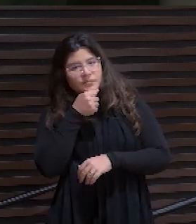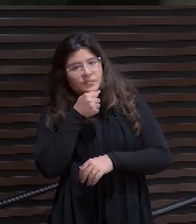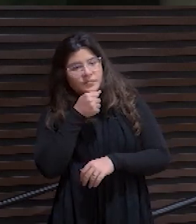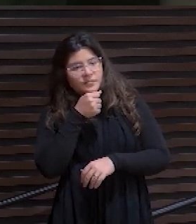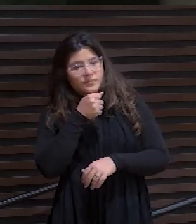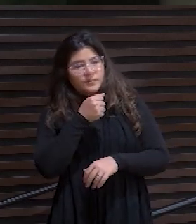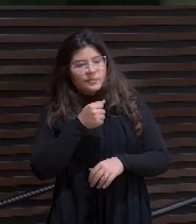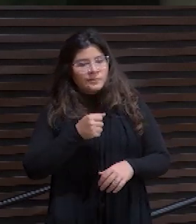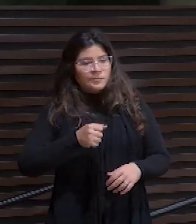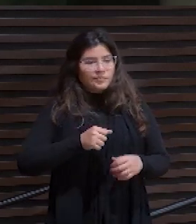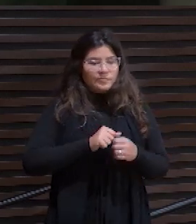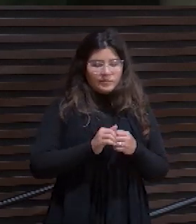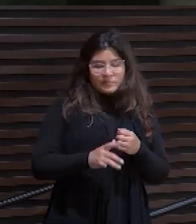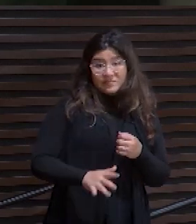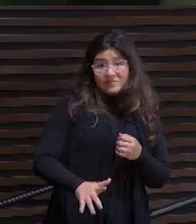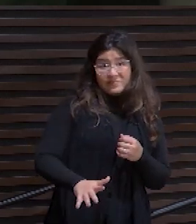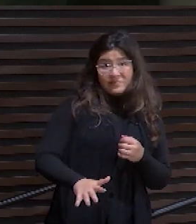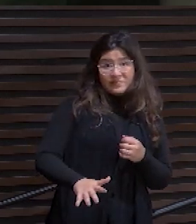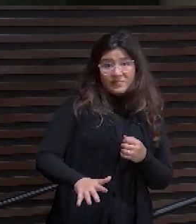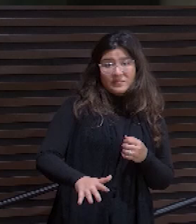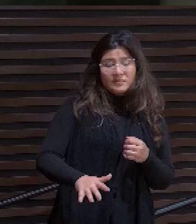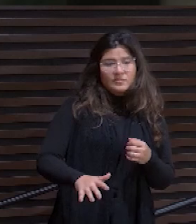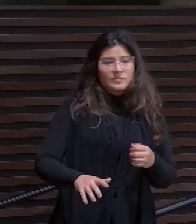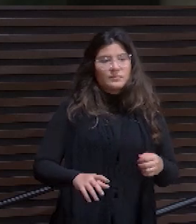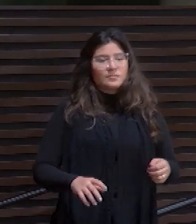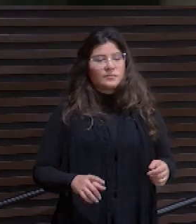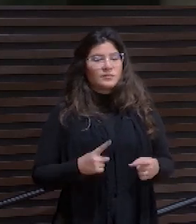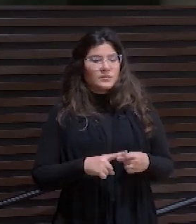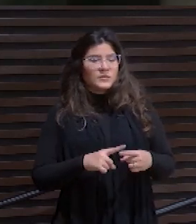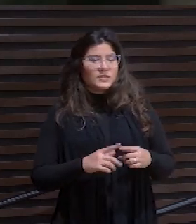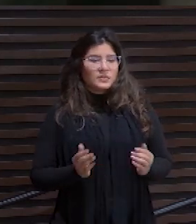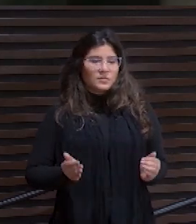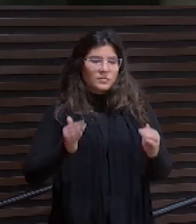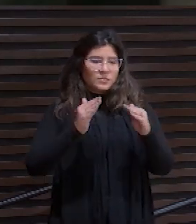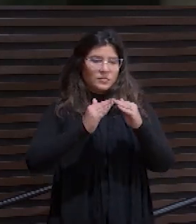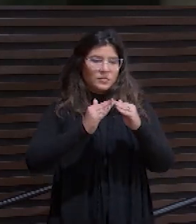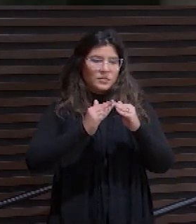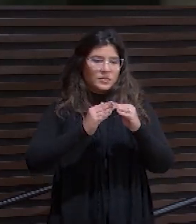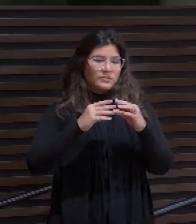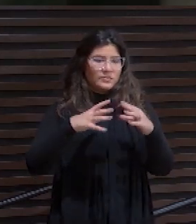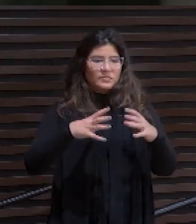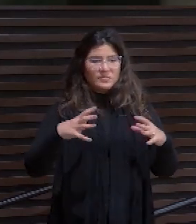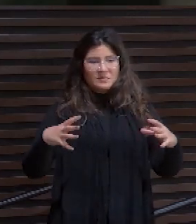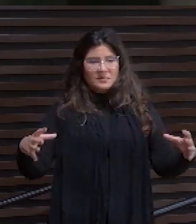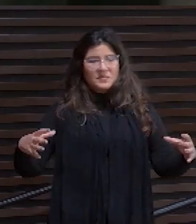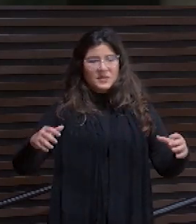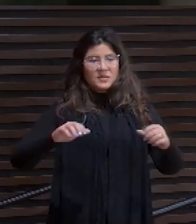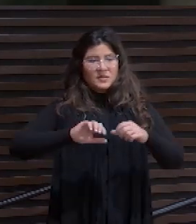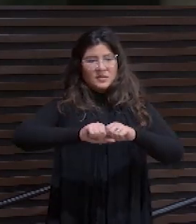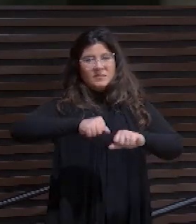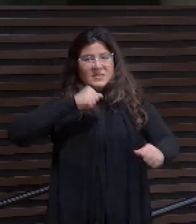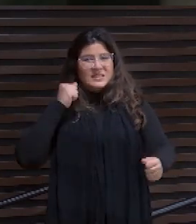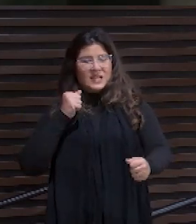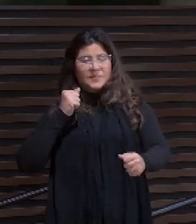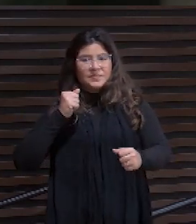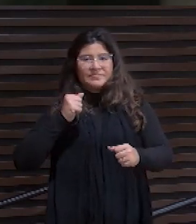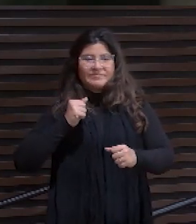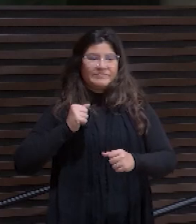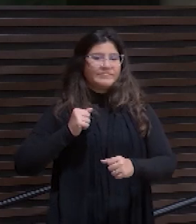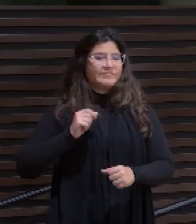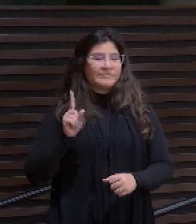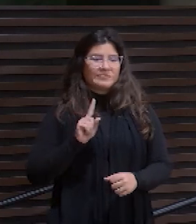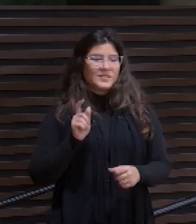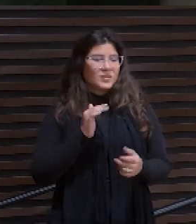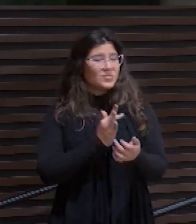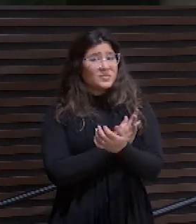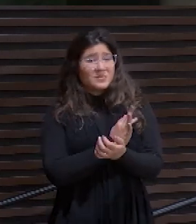vinho. Por quê? Porque o odre vai rasgar. Porque o odre velho não aguenta, não suporta essa